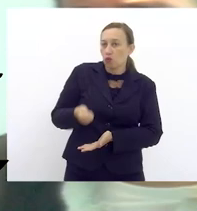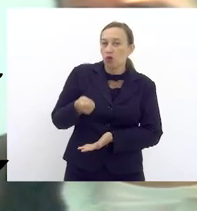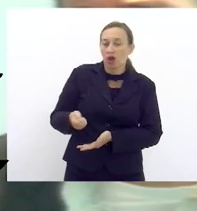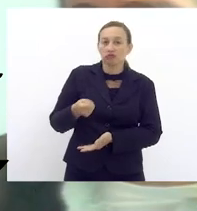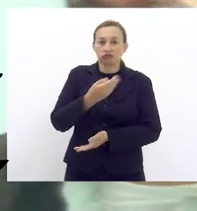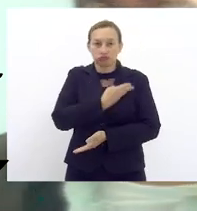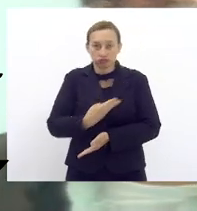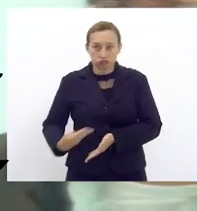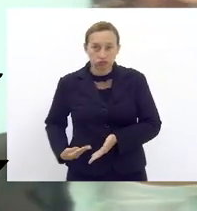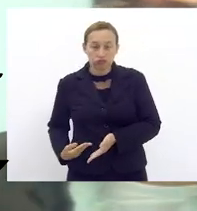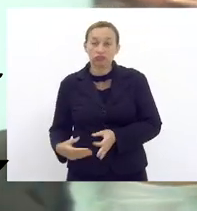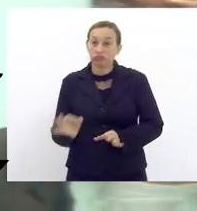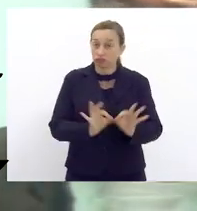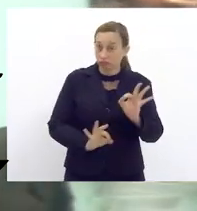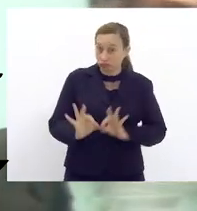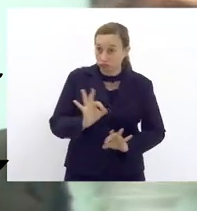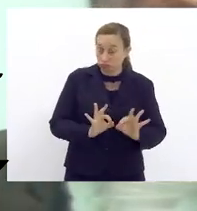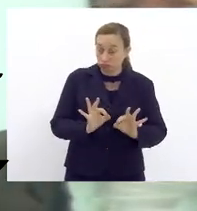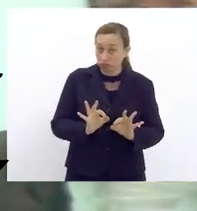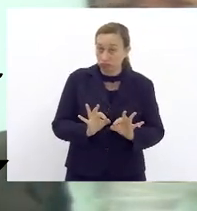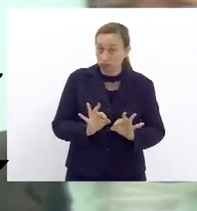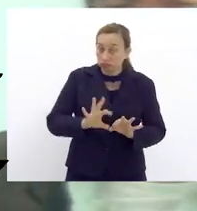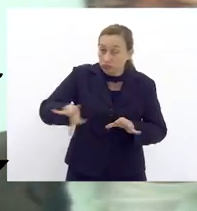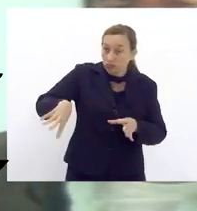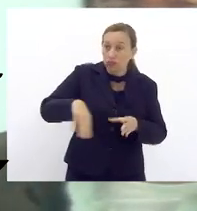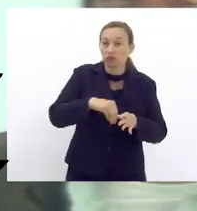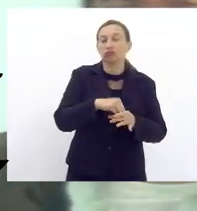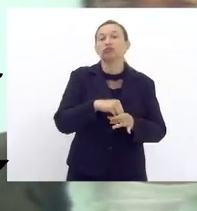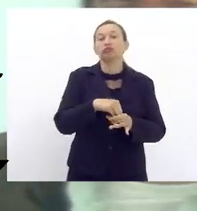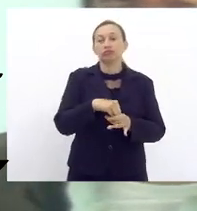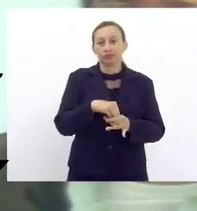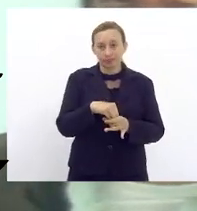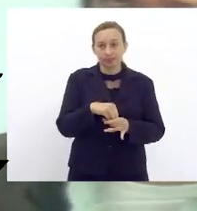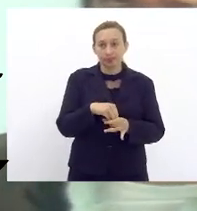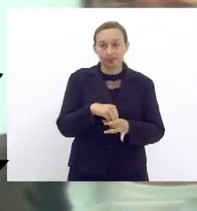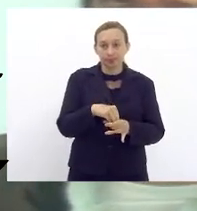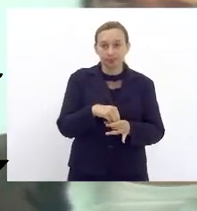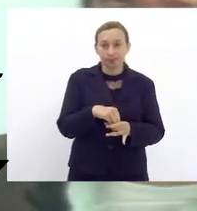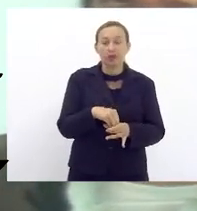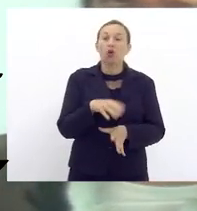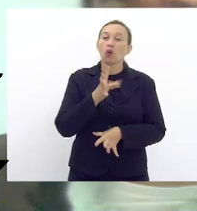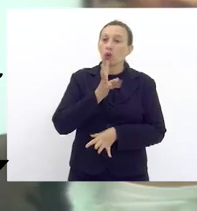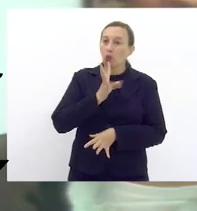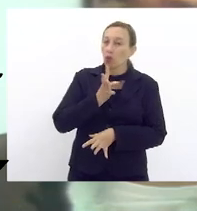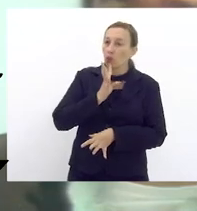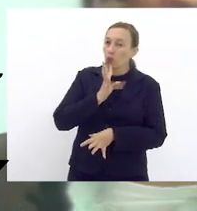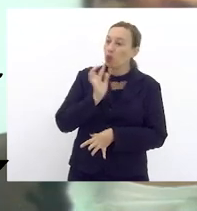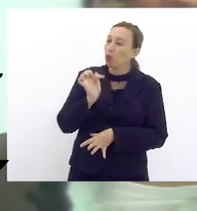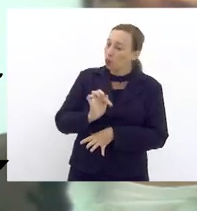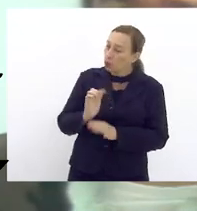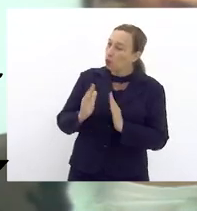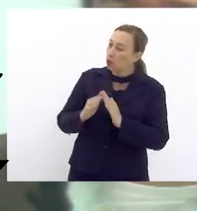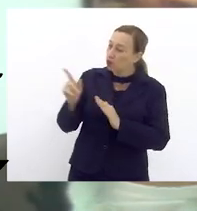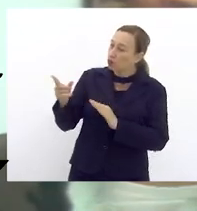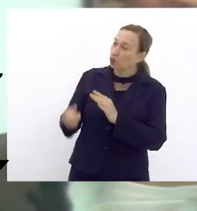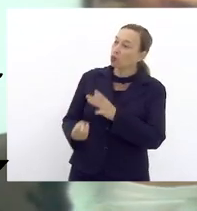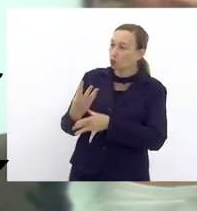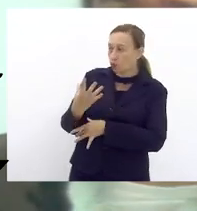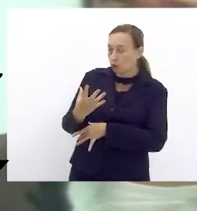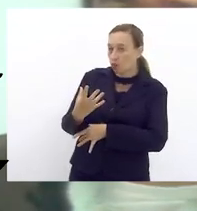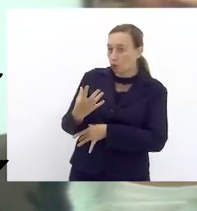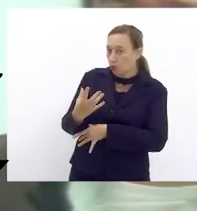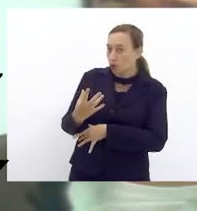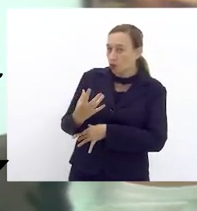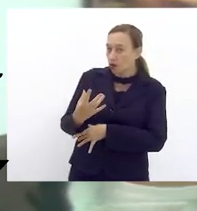governo que esse plano seja implementado eu conheço eu estava aqui na casa quando você criou